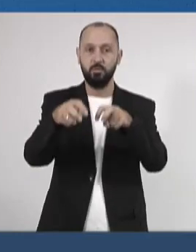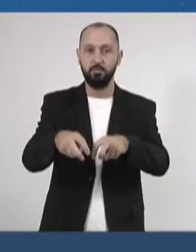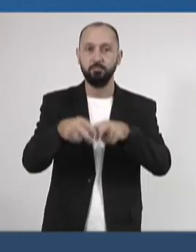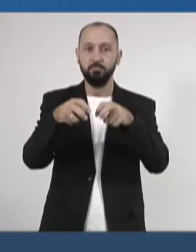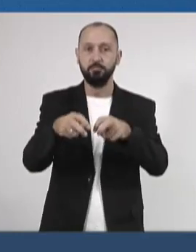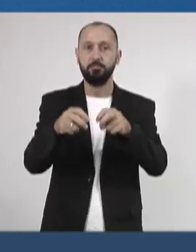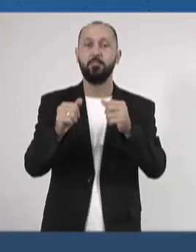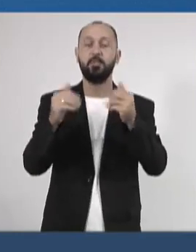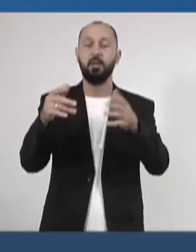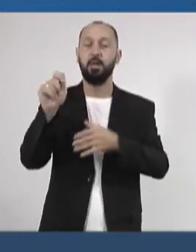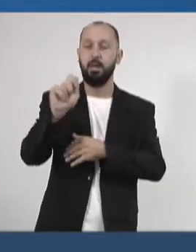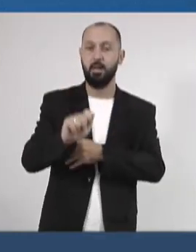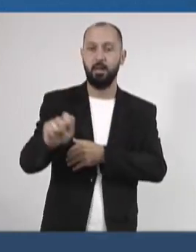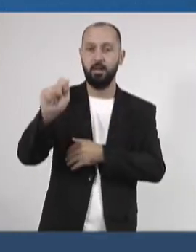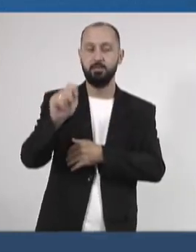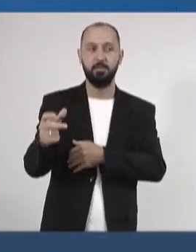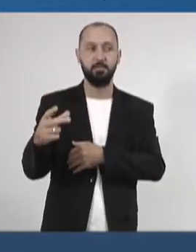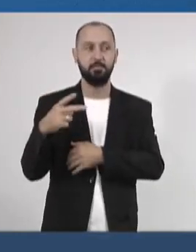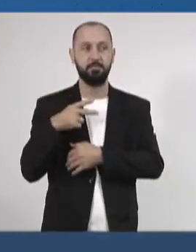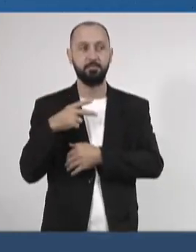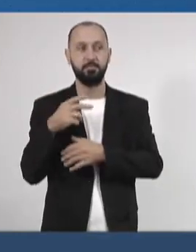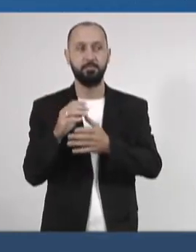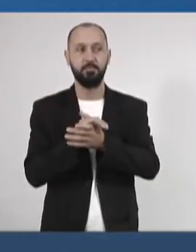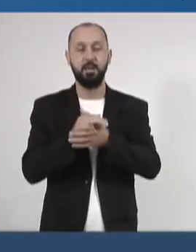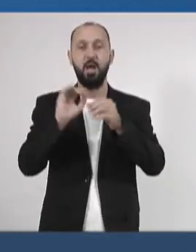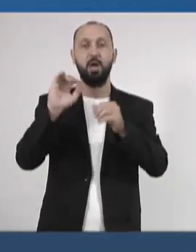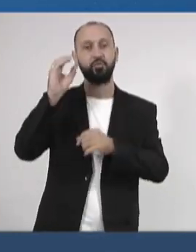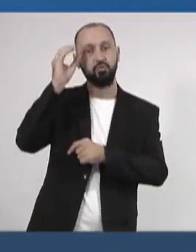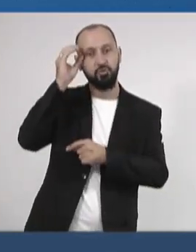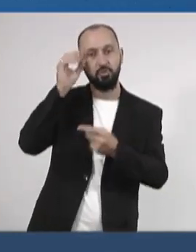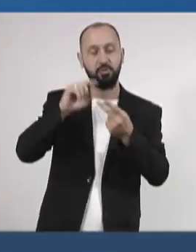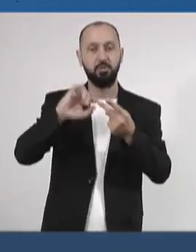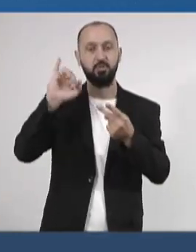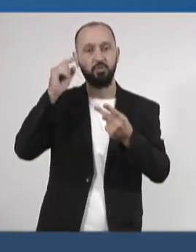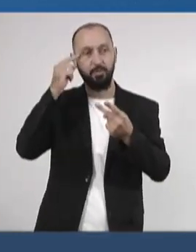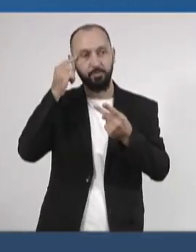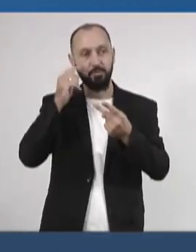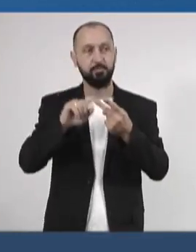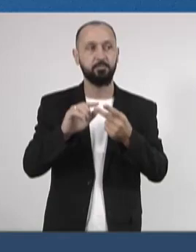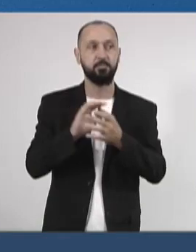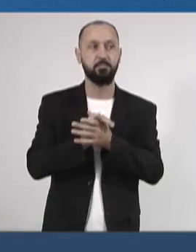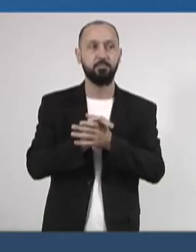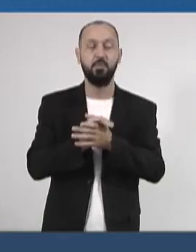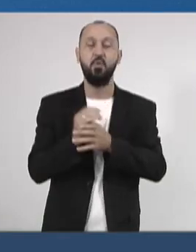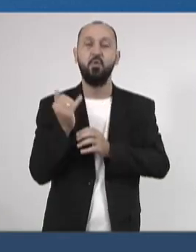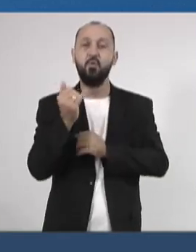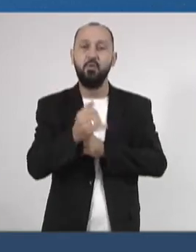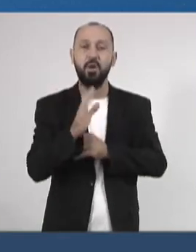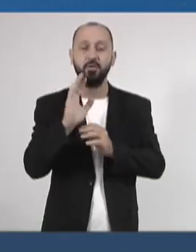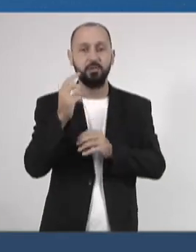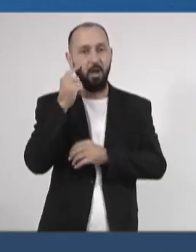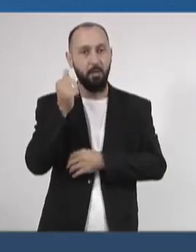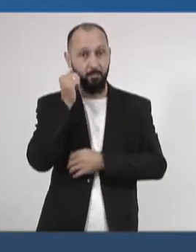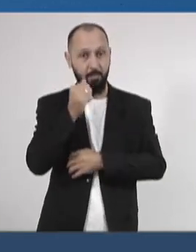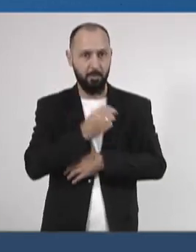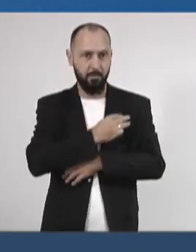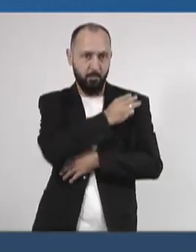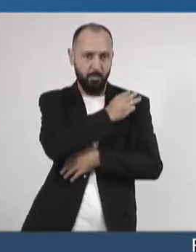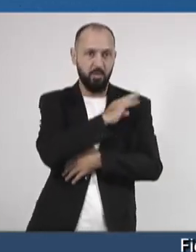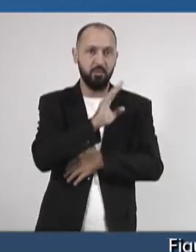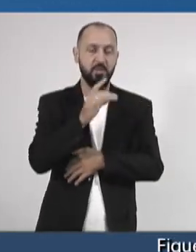que é o mercado asiático, particularmente a China, o Japão, enfim. E disse para a ministra, e ela já tem